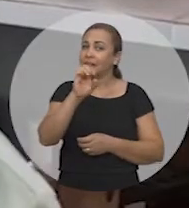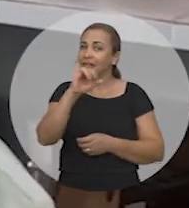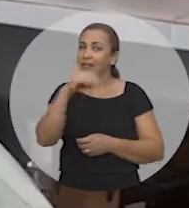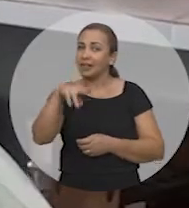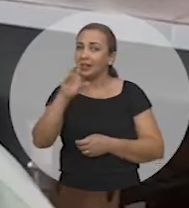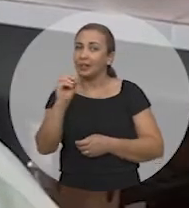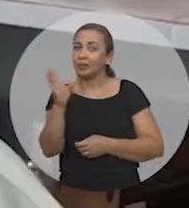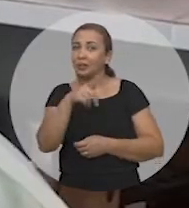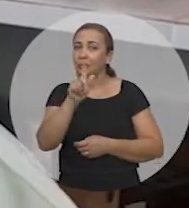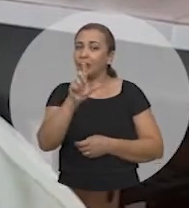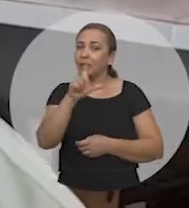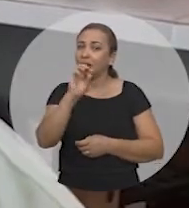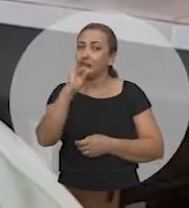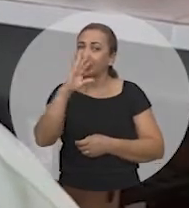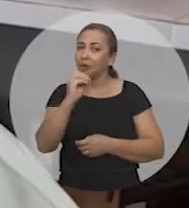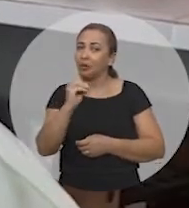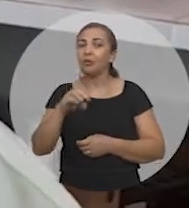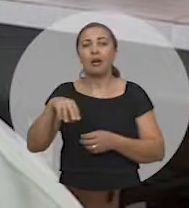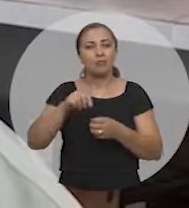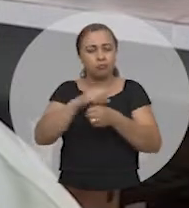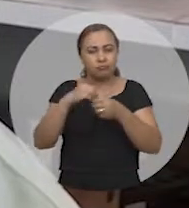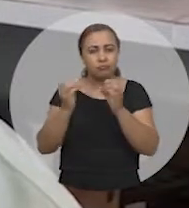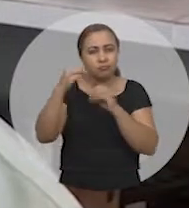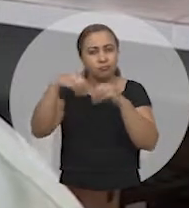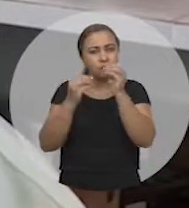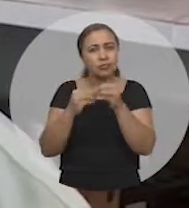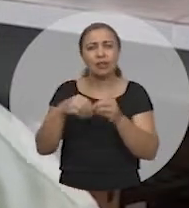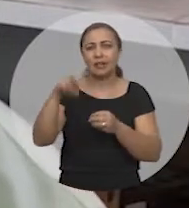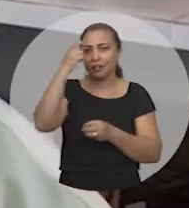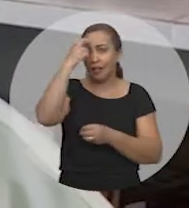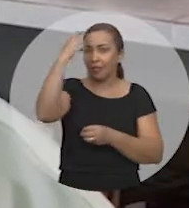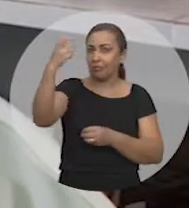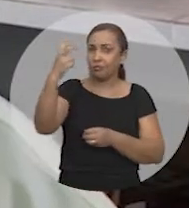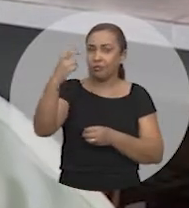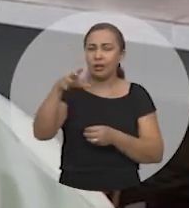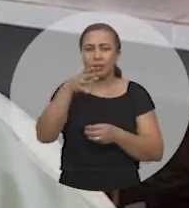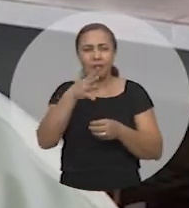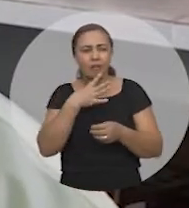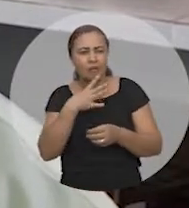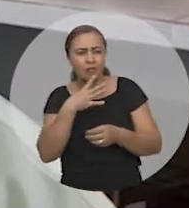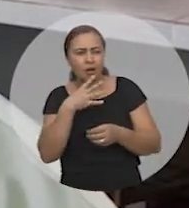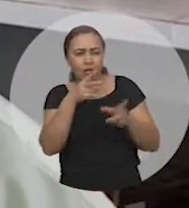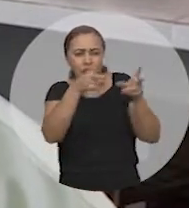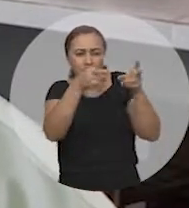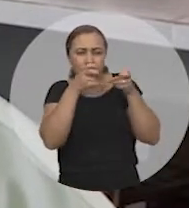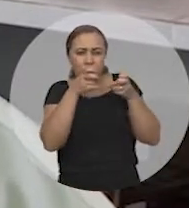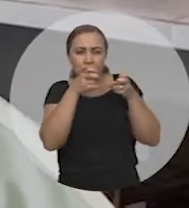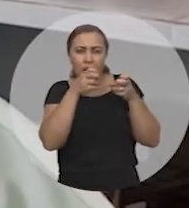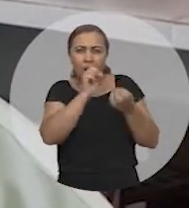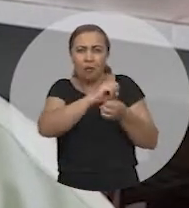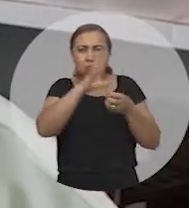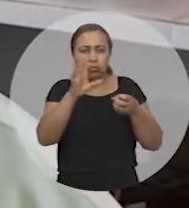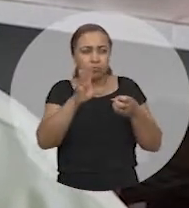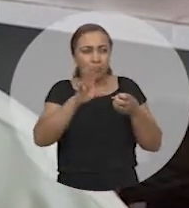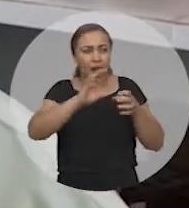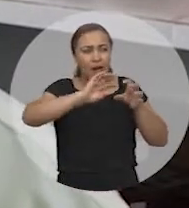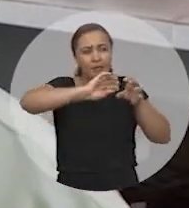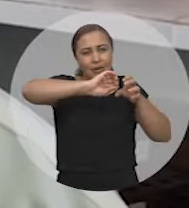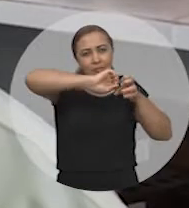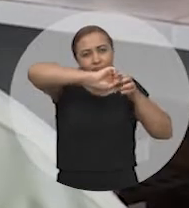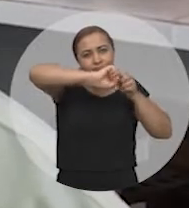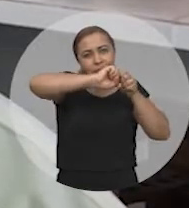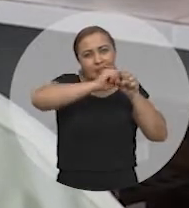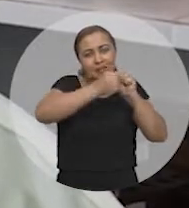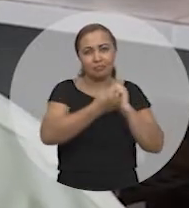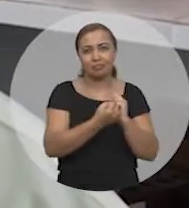fenome cólica Midas pé são moléculas inteligentes e reconhece essa proteína de bomba de efluxo e